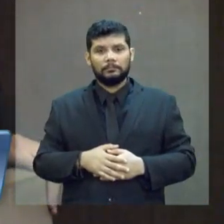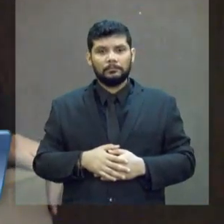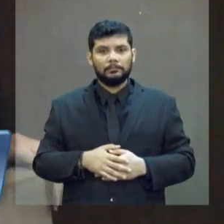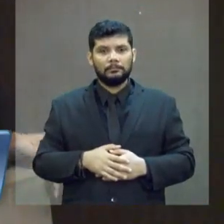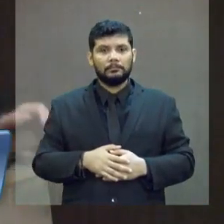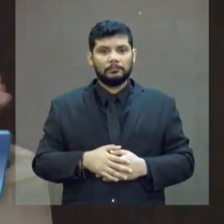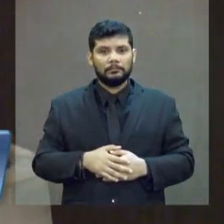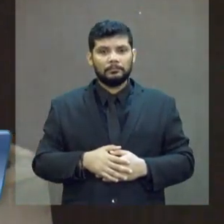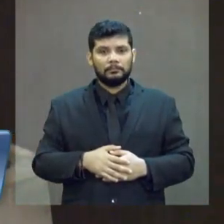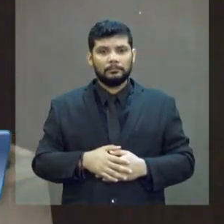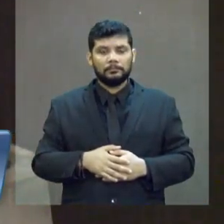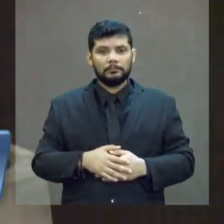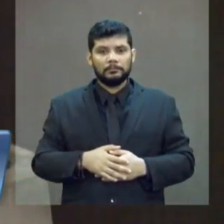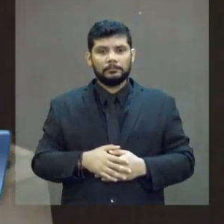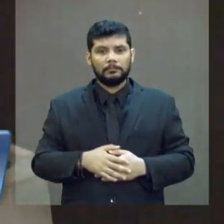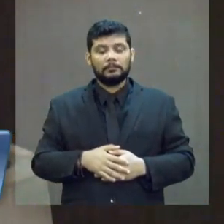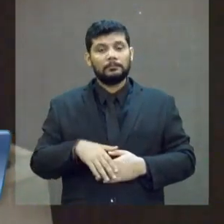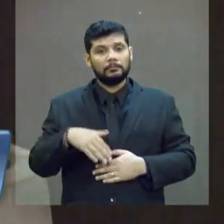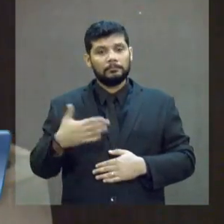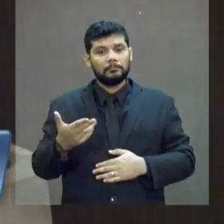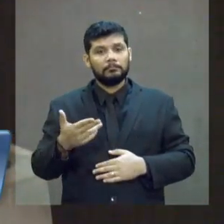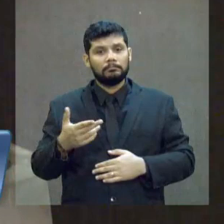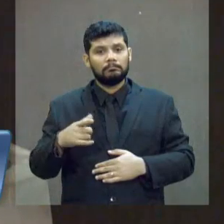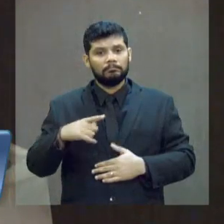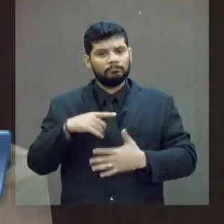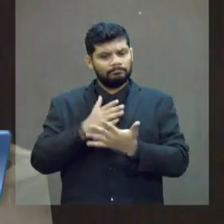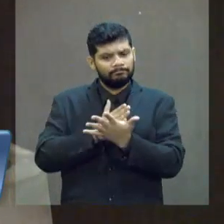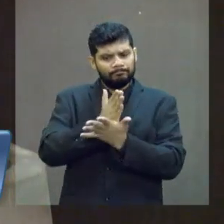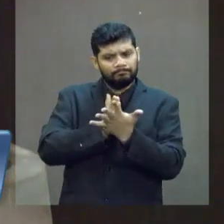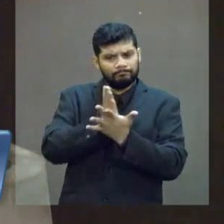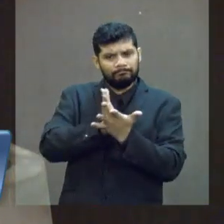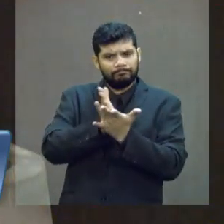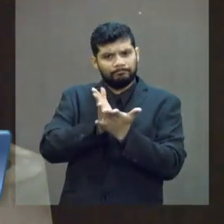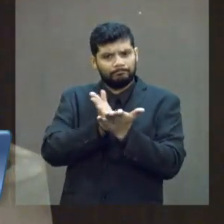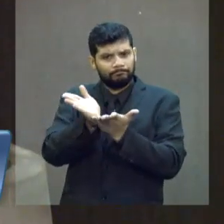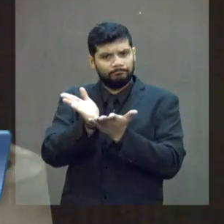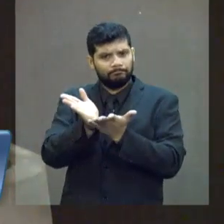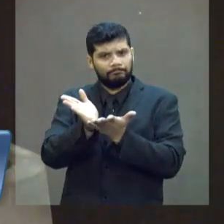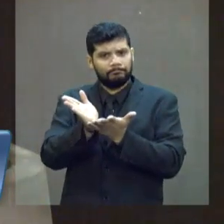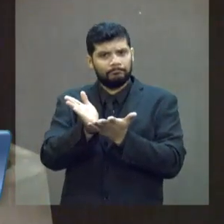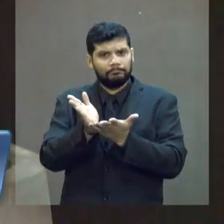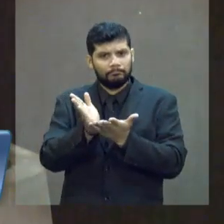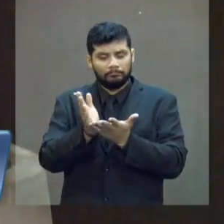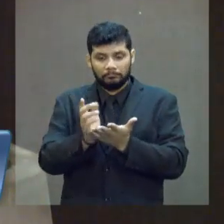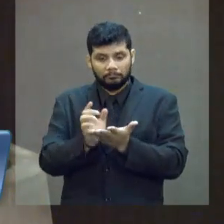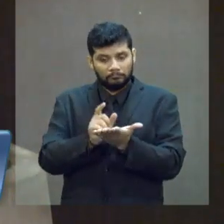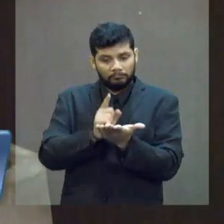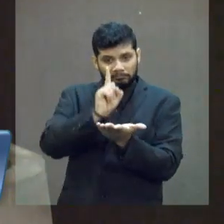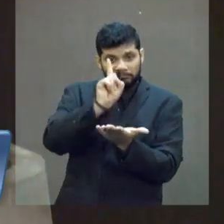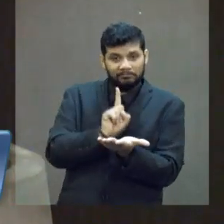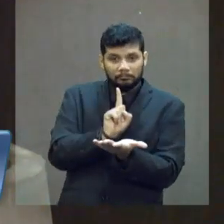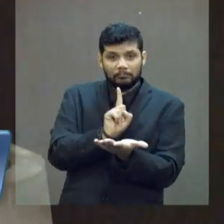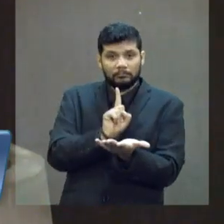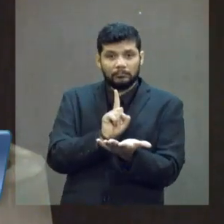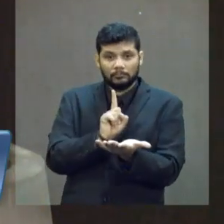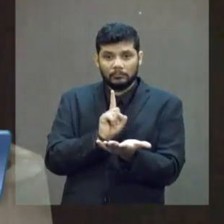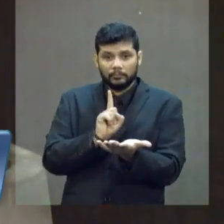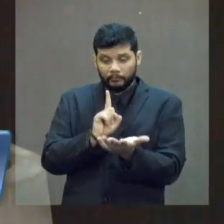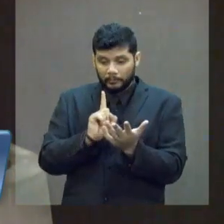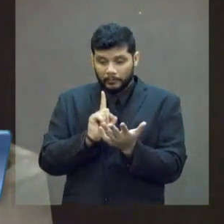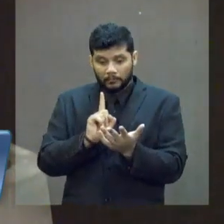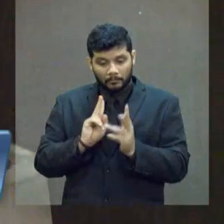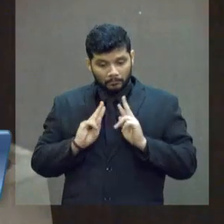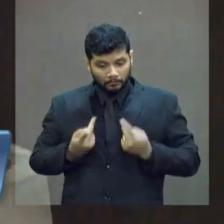e aí o conceito de interseccionalidade, ou seja, que é o ser social, ele é um